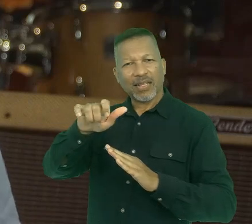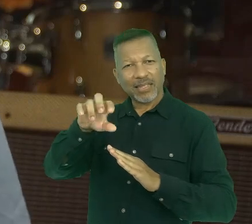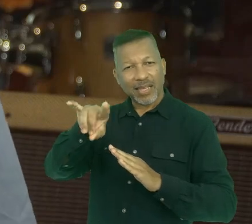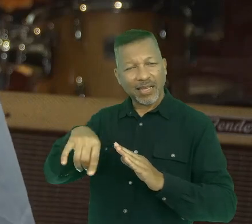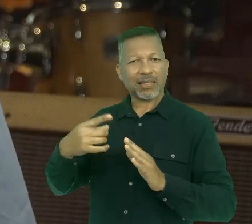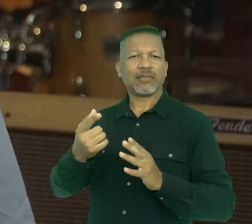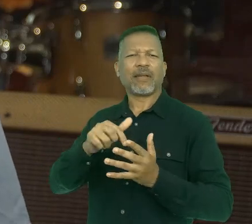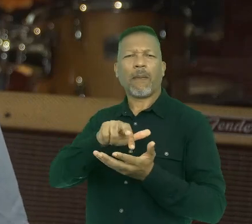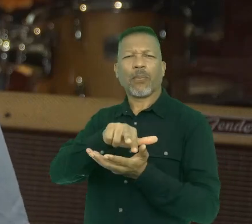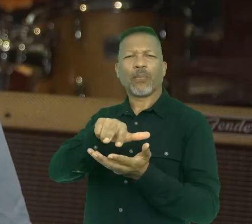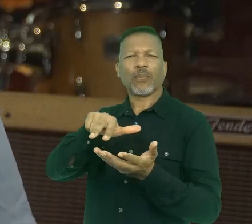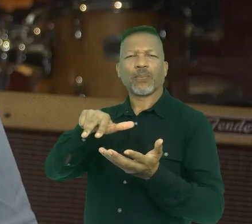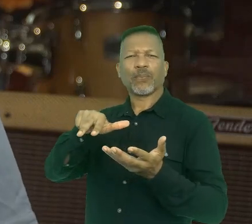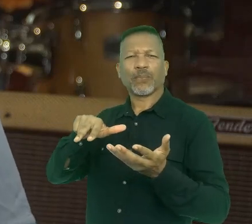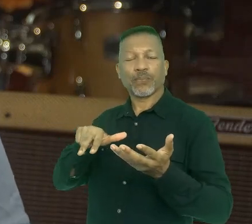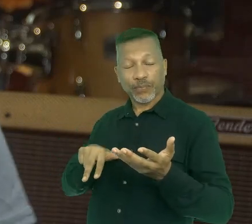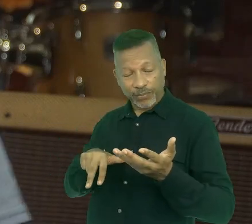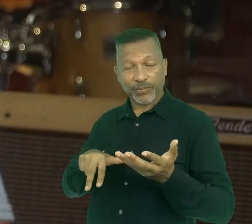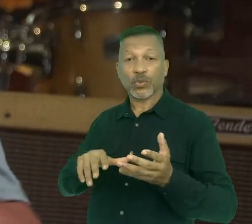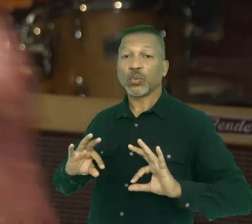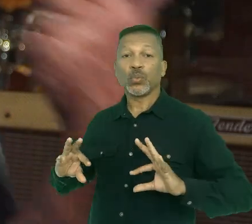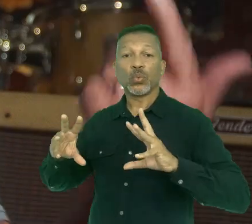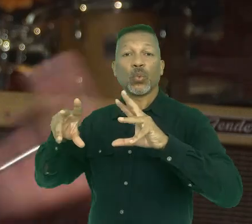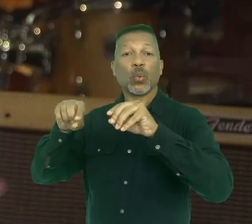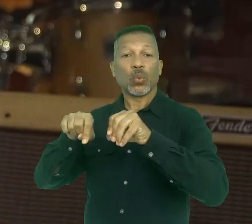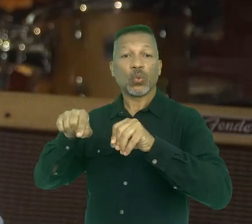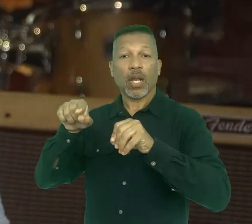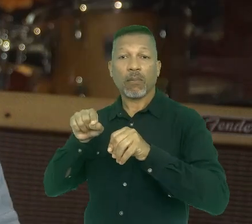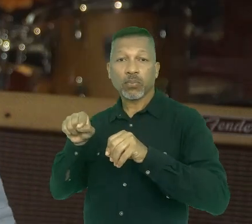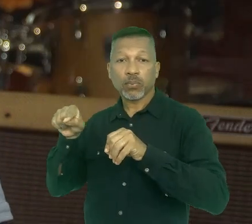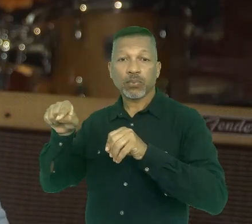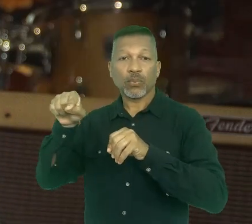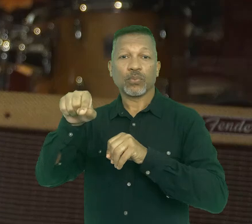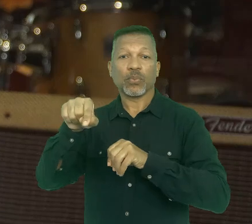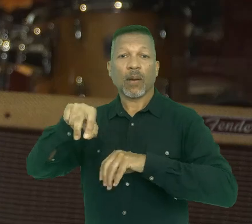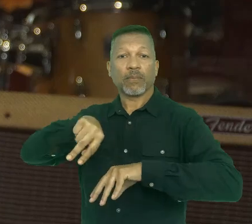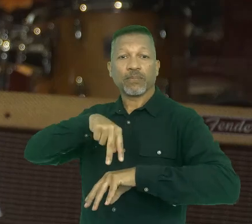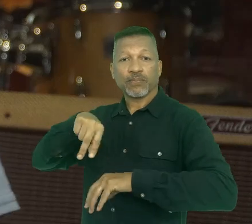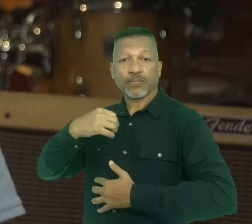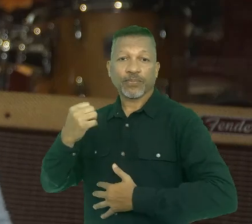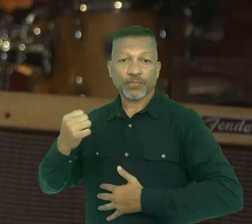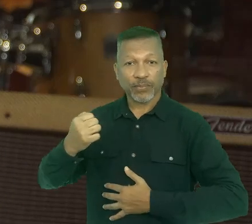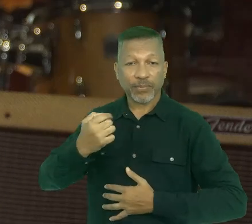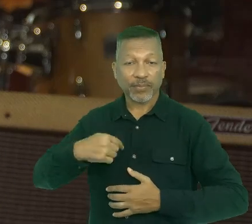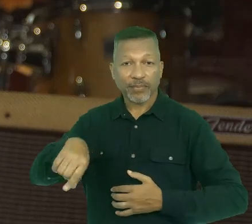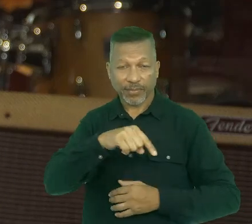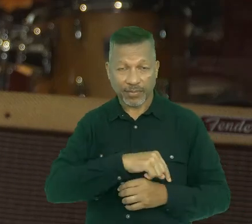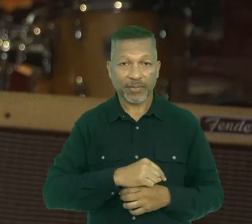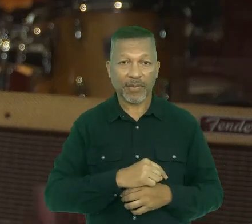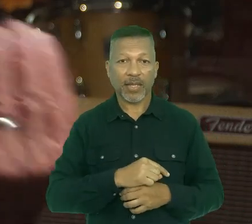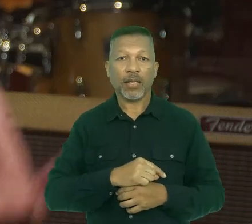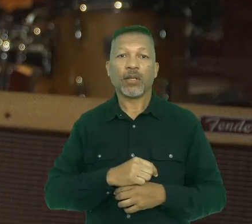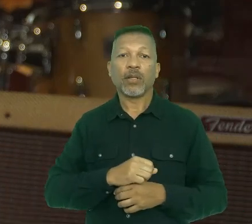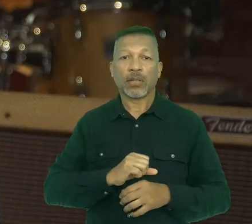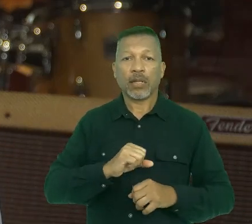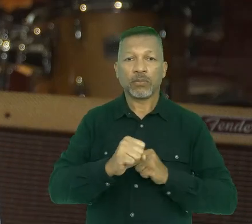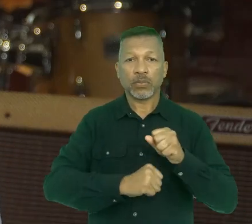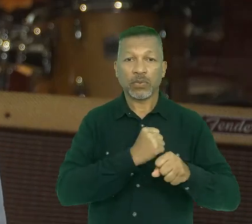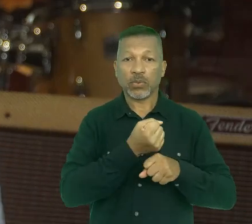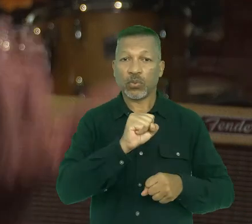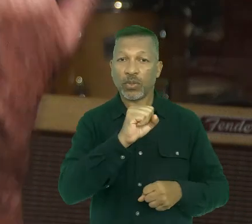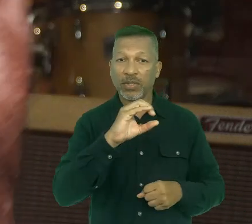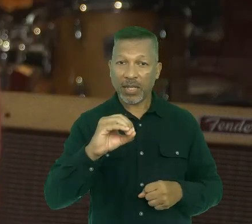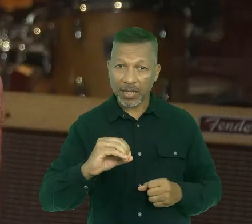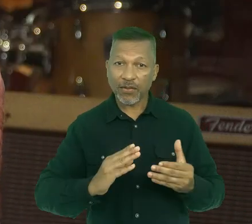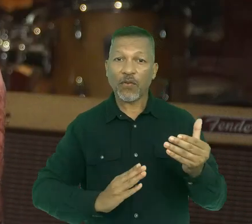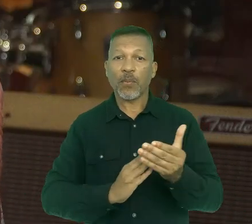Valadares, Teixeira de Freitas, Prado, tudo isso era circuito de baile da gente. Quando veio os anos 80,